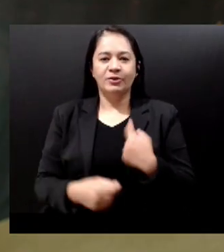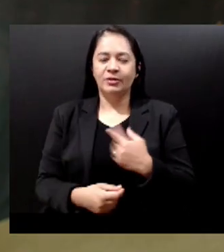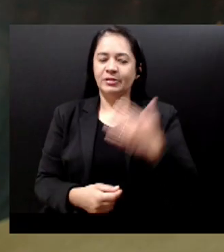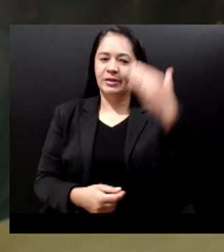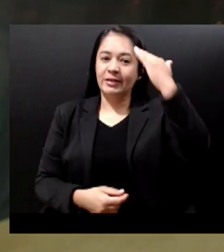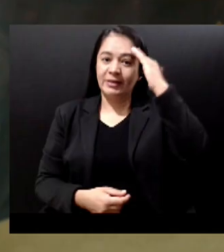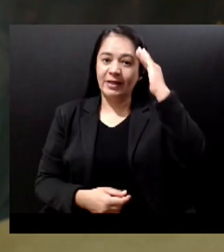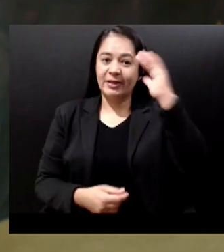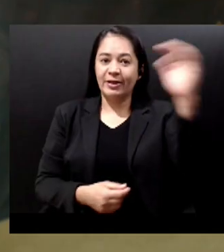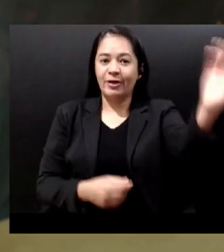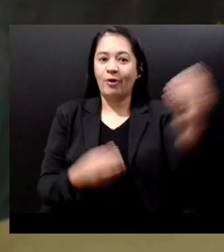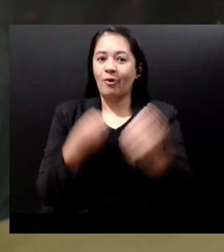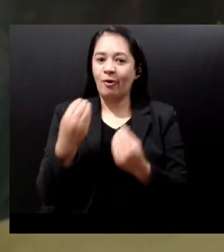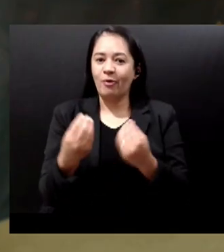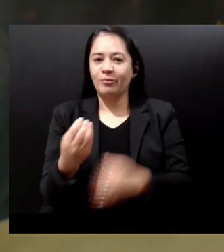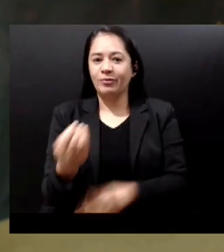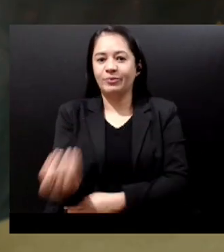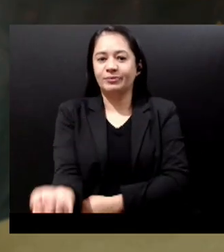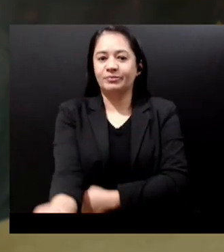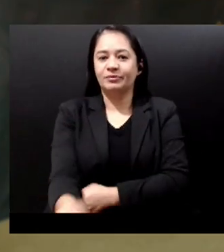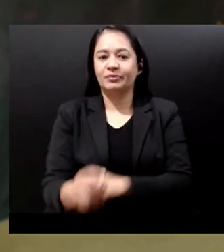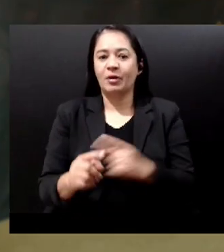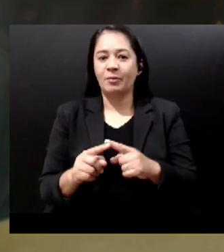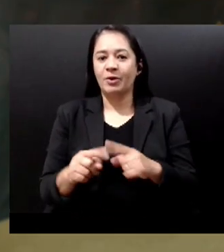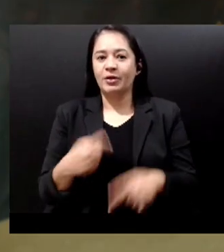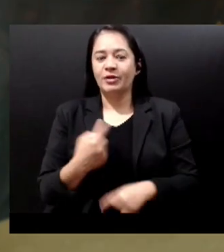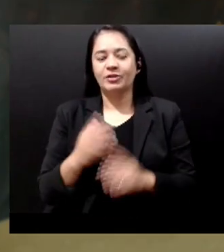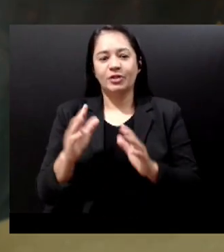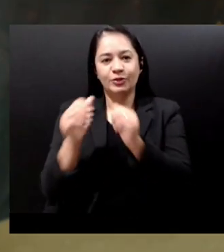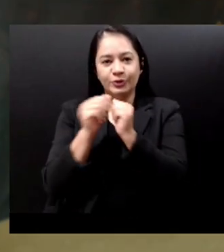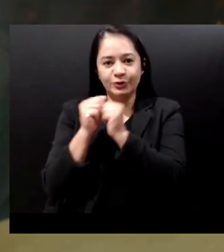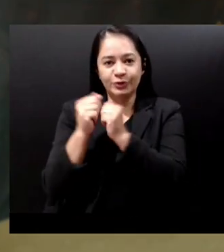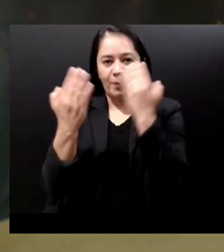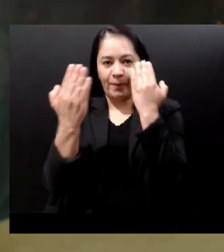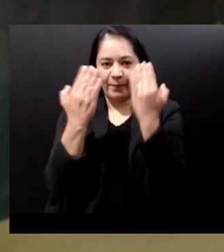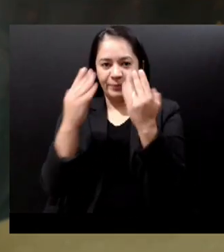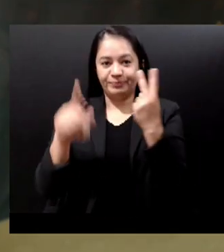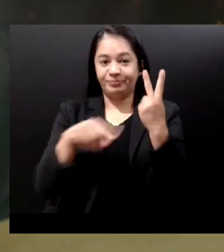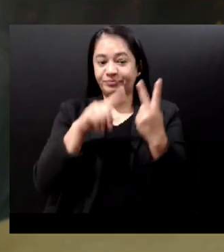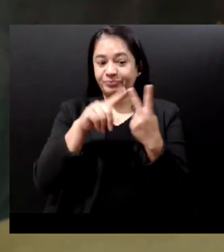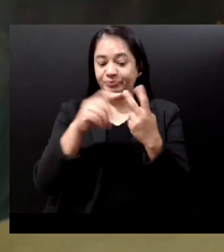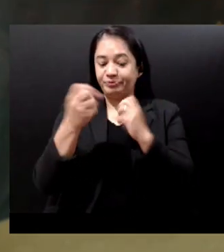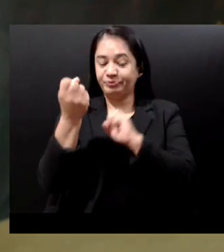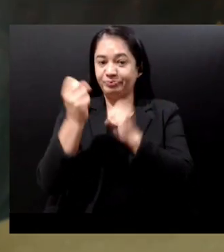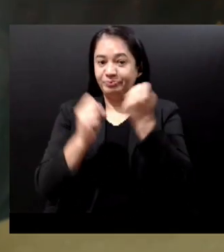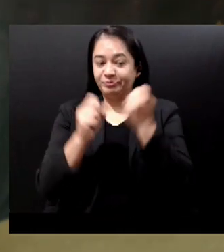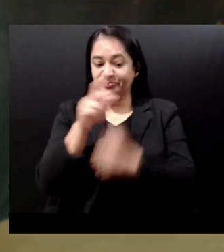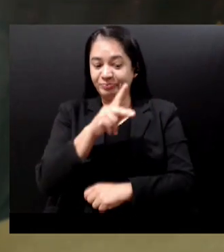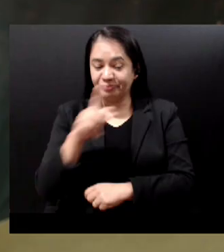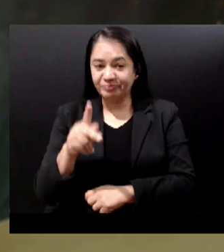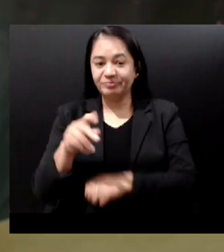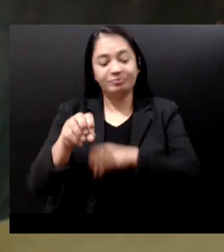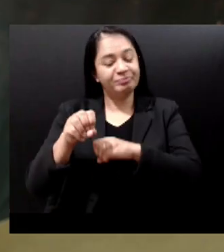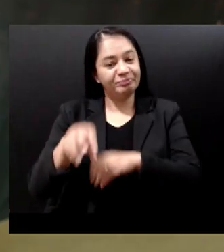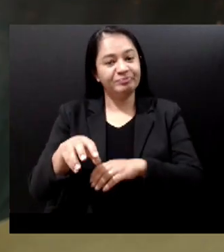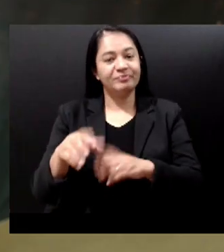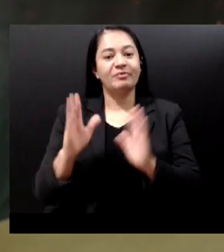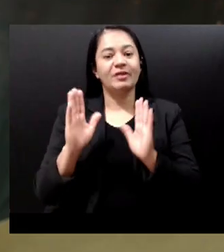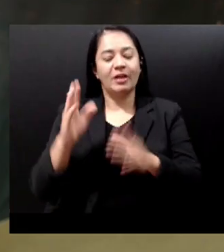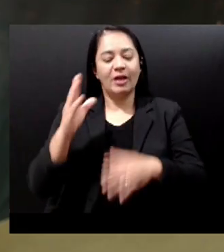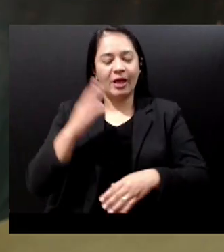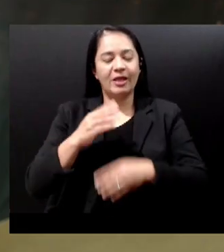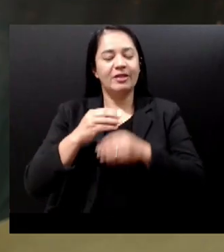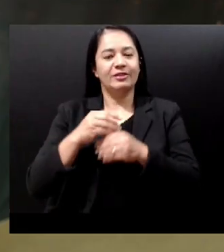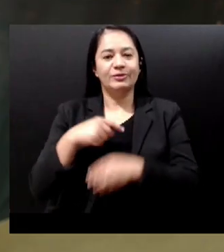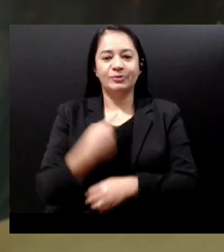estamos recebendo aqui no estúdio uma psicóloga, um educador físico que vem para somar com a gente,